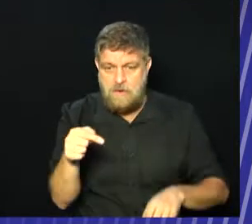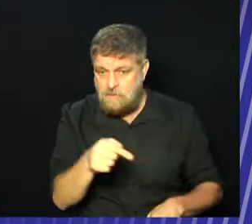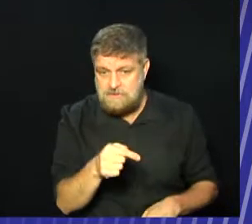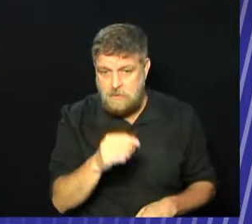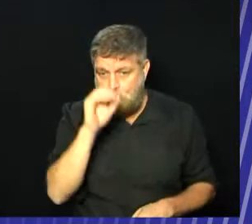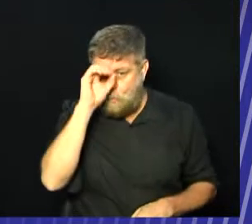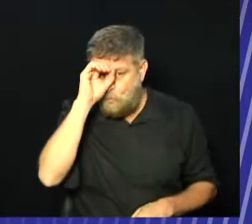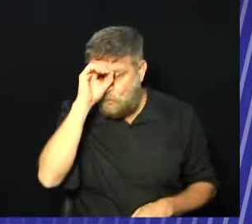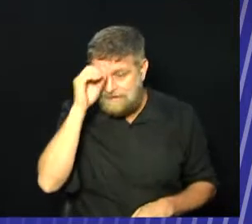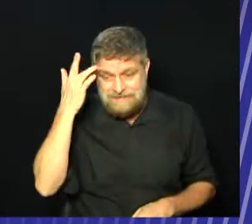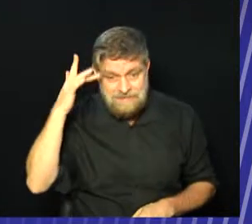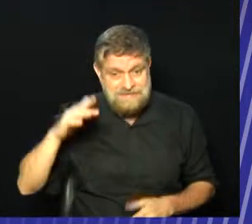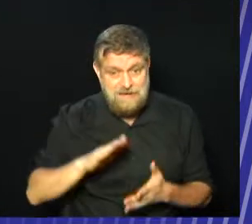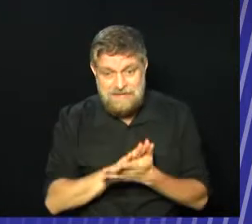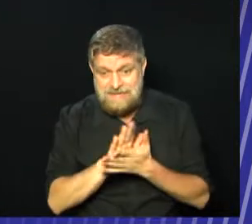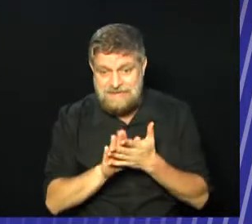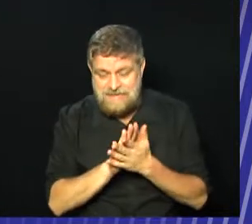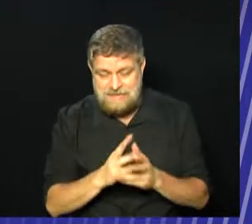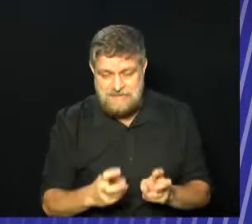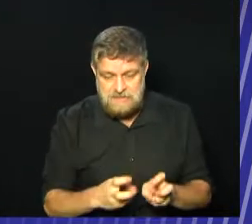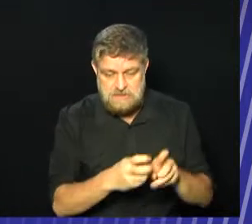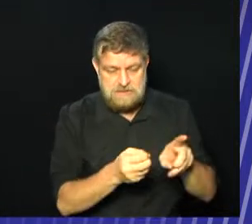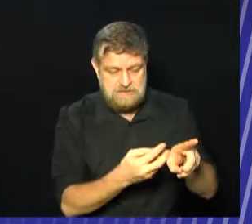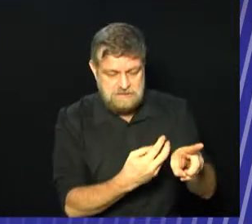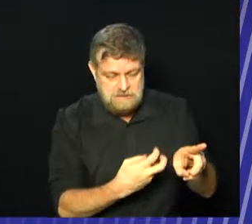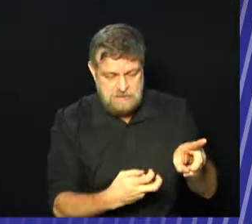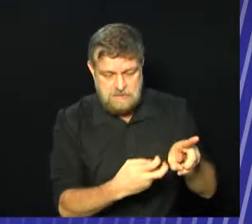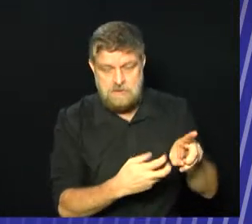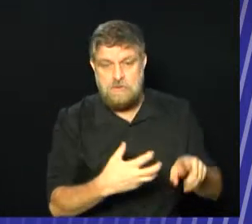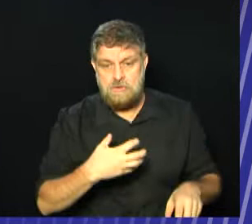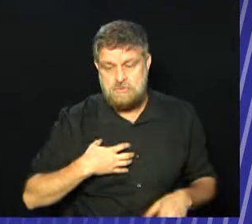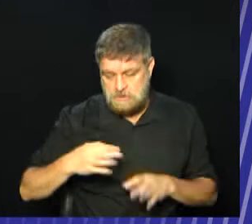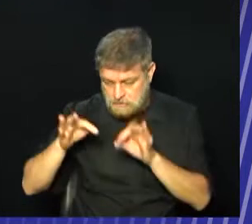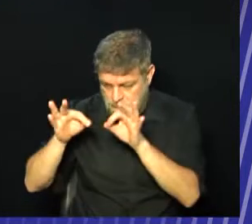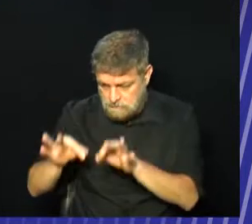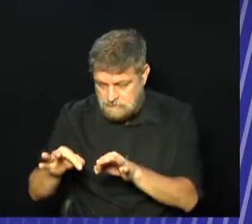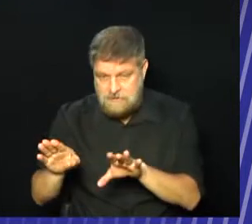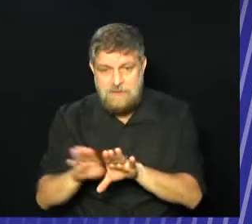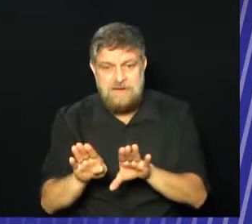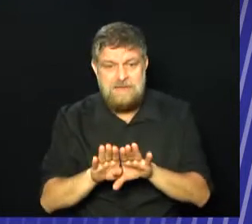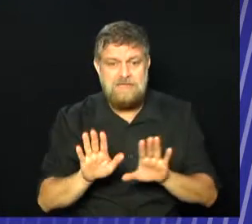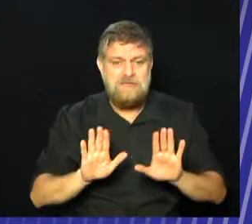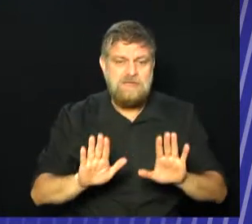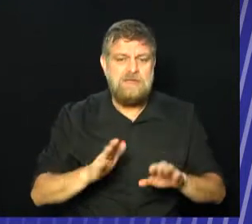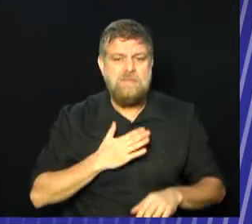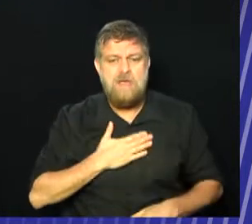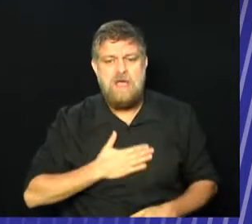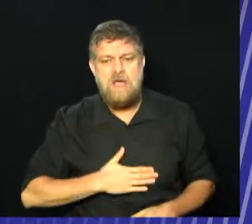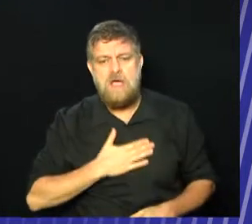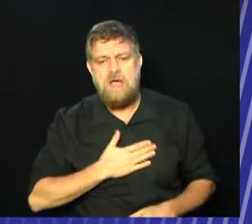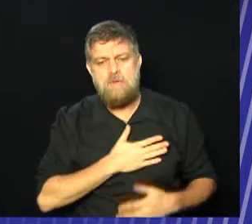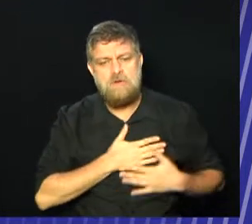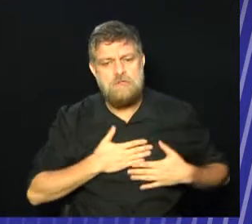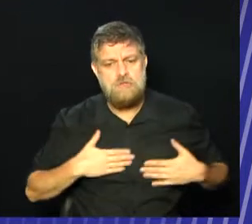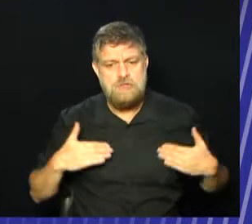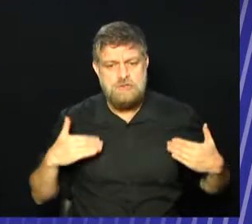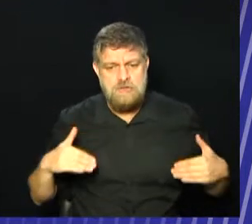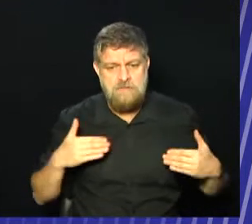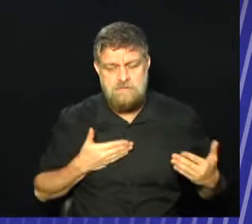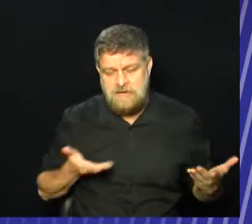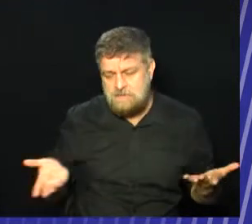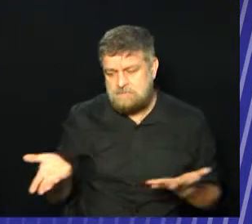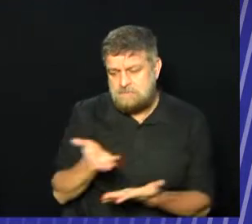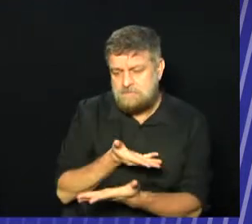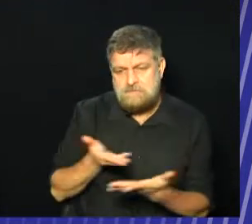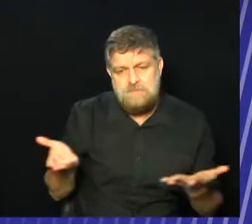da cidade, com a seriedade necessária, mas também em ambiente descontraído e apto a acolher a discussão de forma